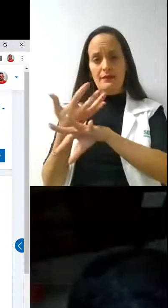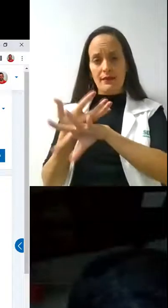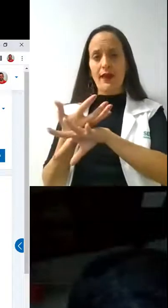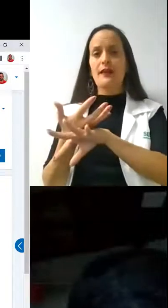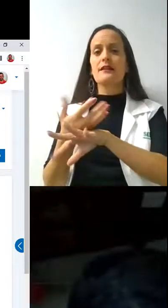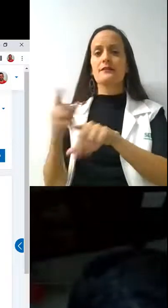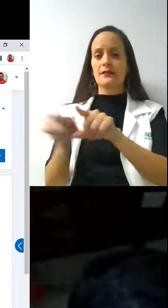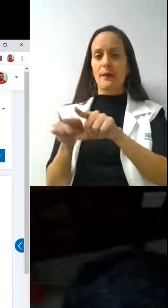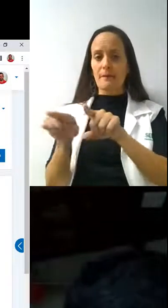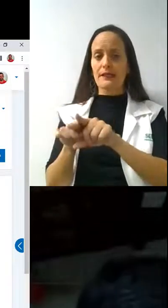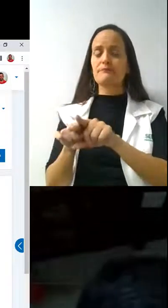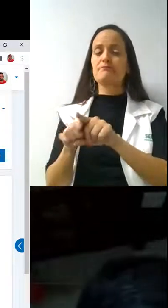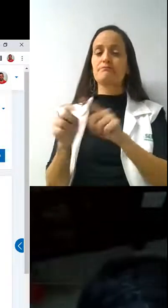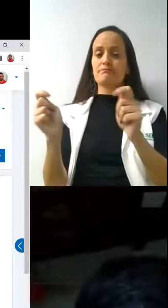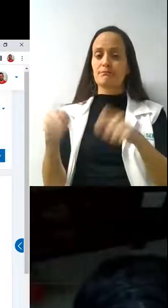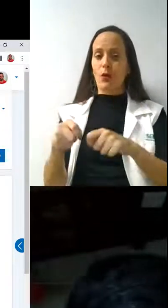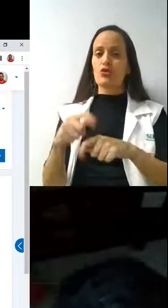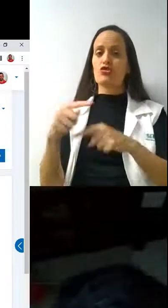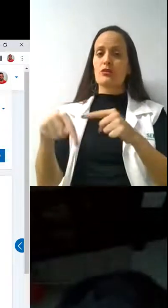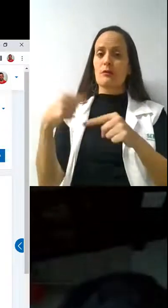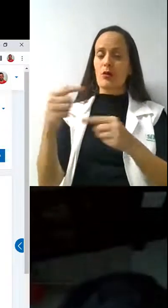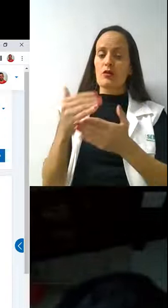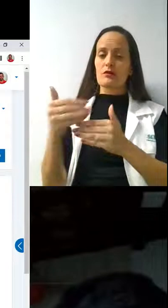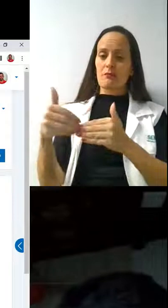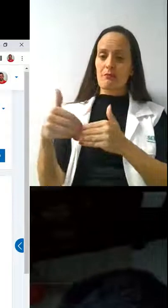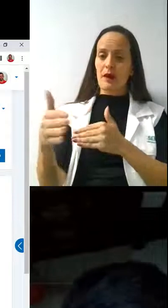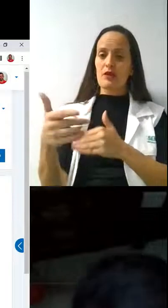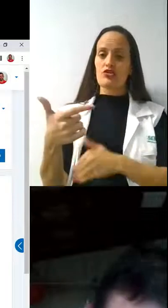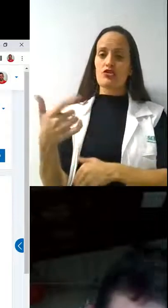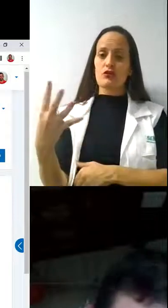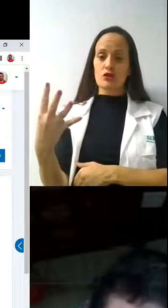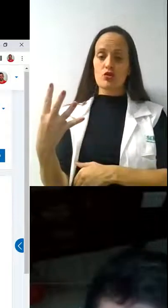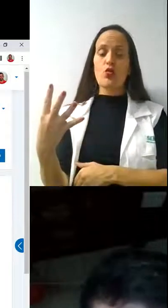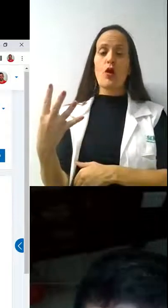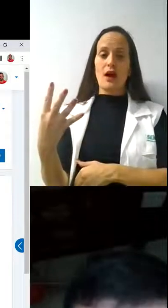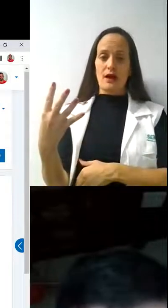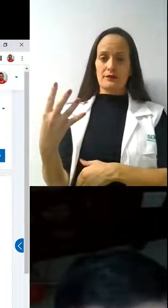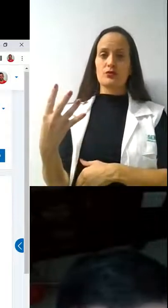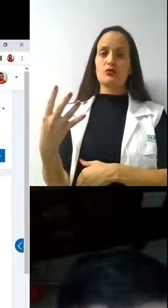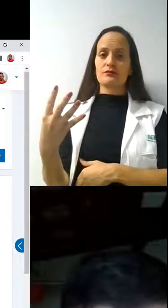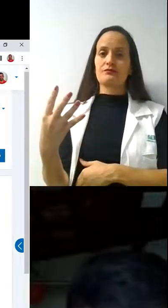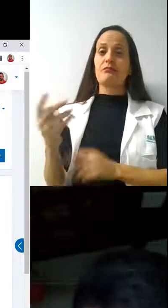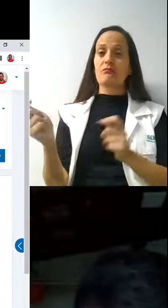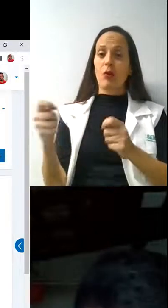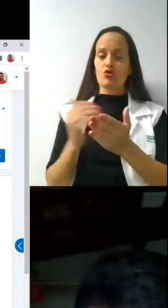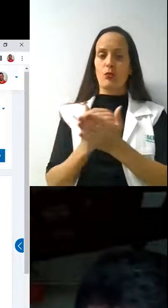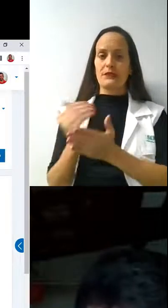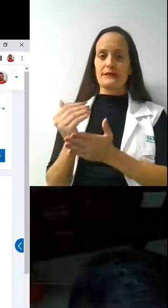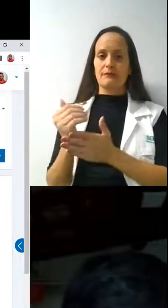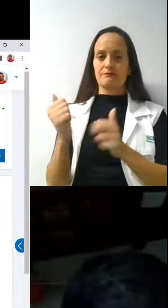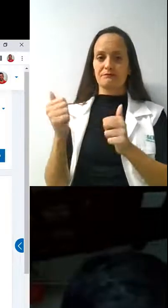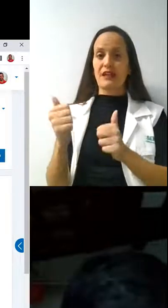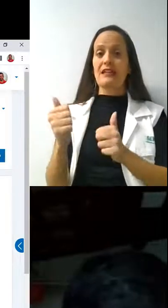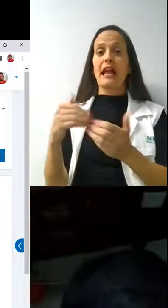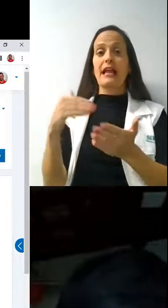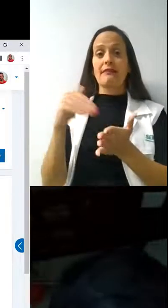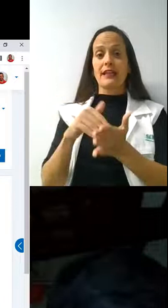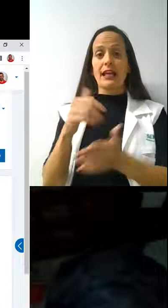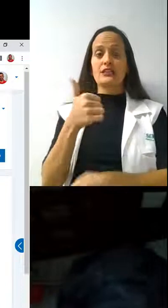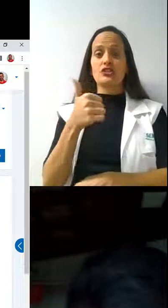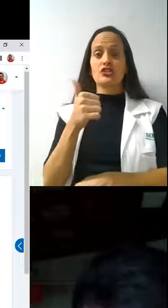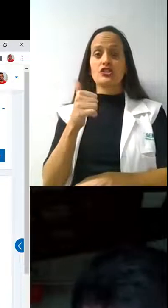turma 010, né? Que inclusive tem uma colega aí da turma 010 que vai iniciar essa UC também na próxima semana, certo? Então,